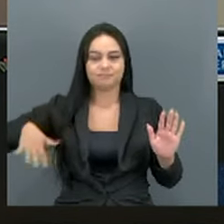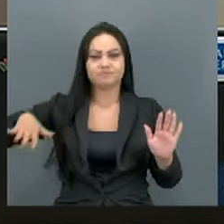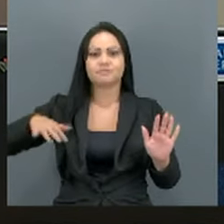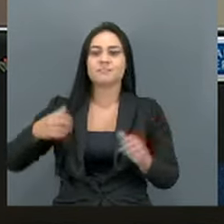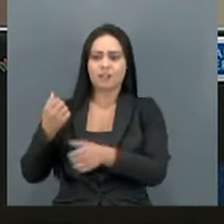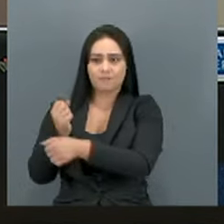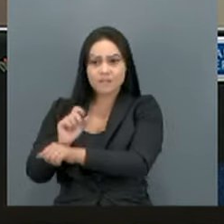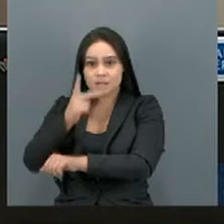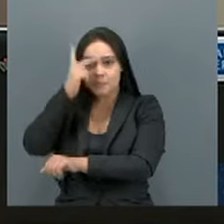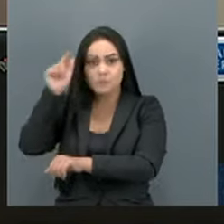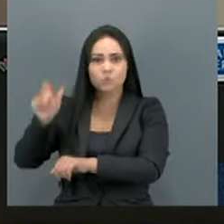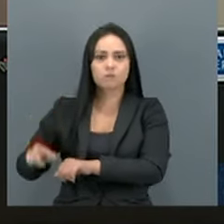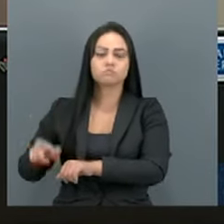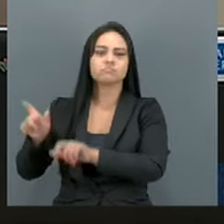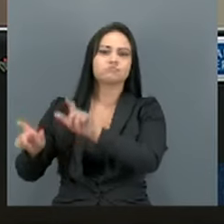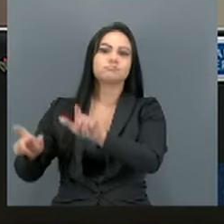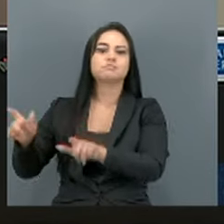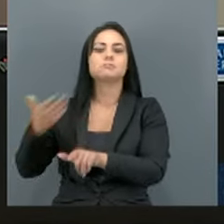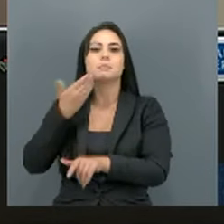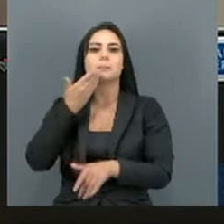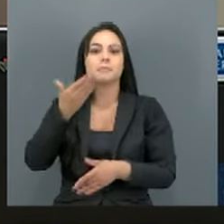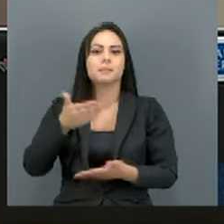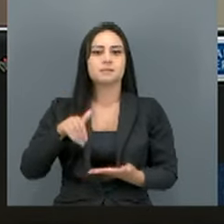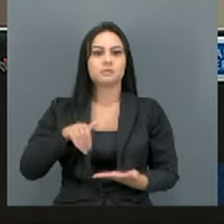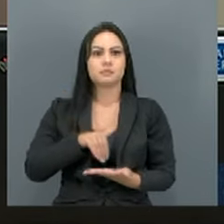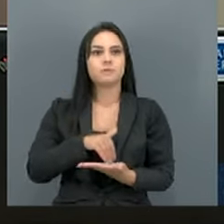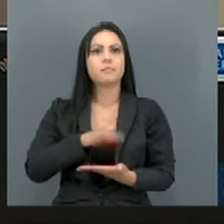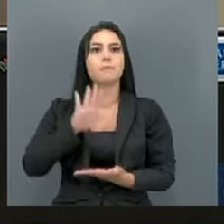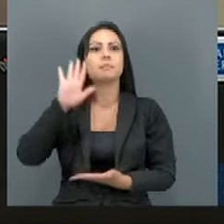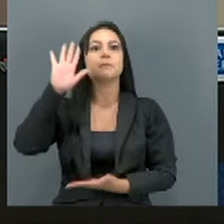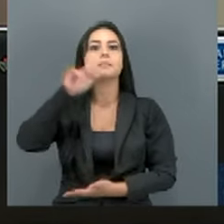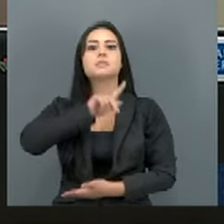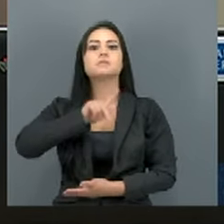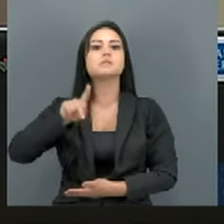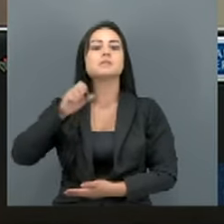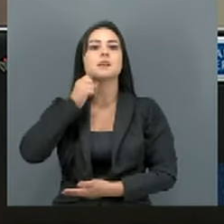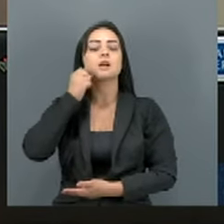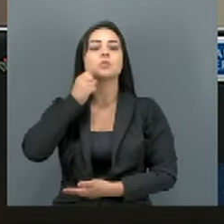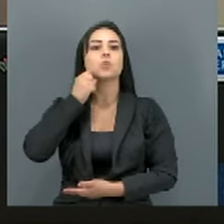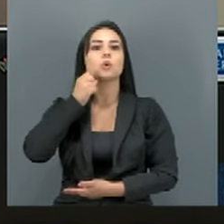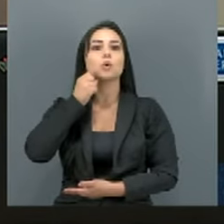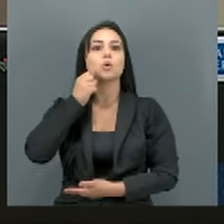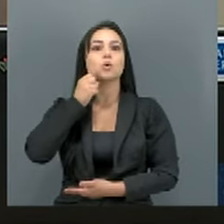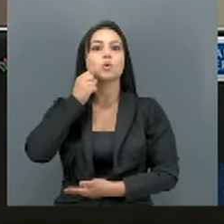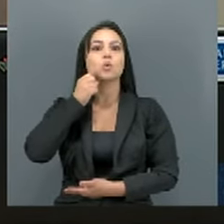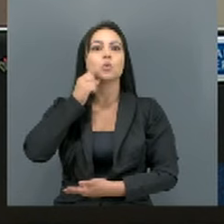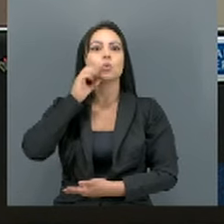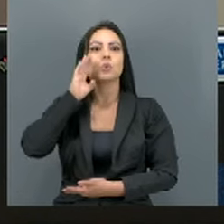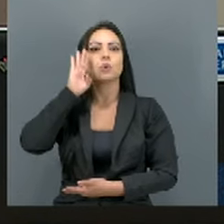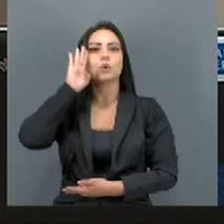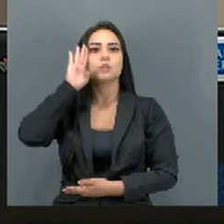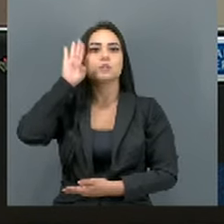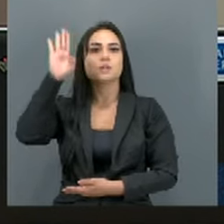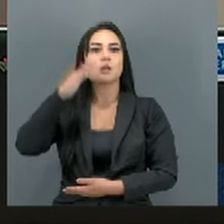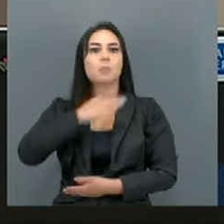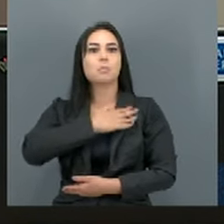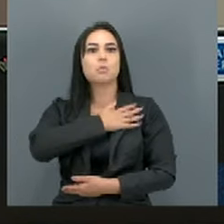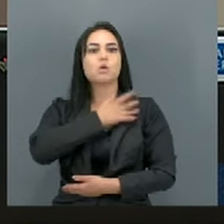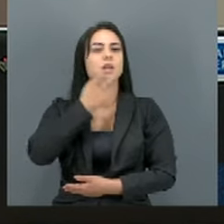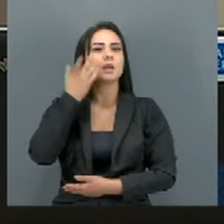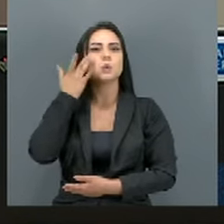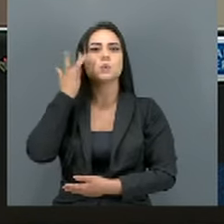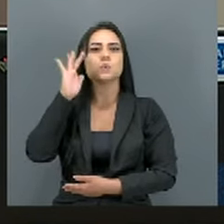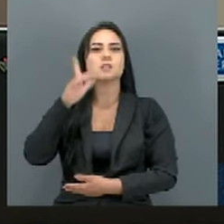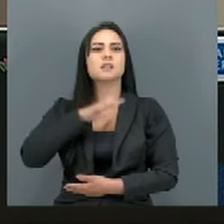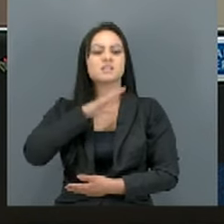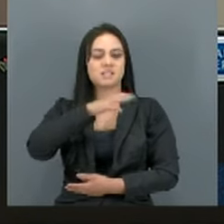do governo. Peço à secretaria... Presidente Plínio, senador... Só um comentário, senador, não sei se esse vídeo aí é daquela região de